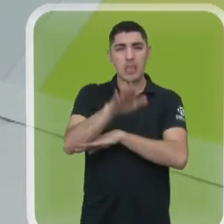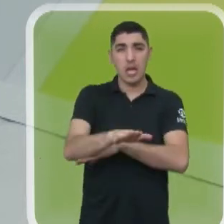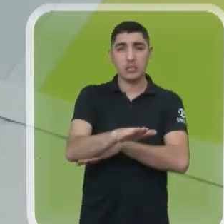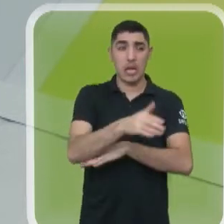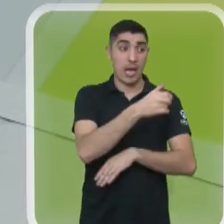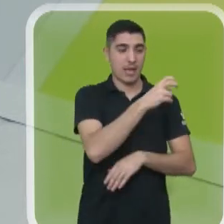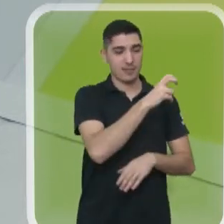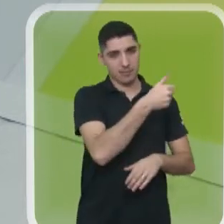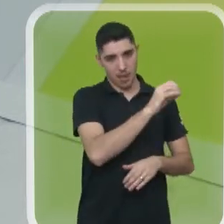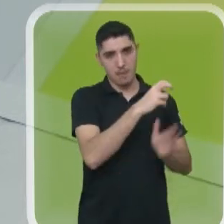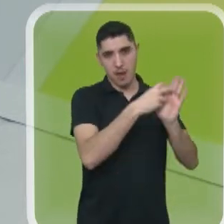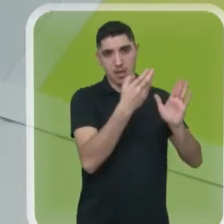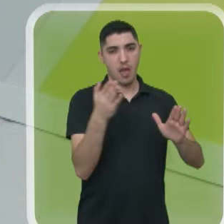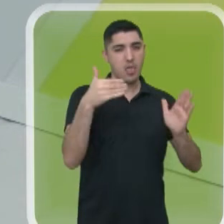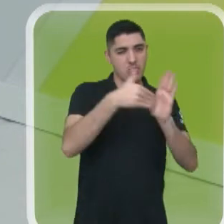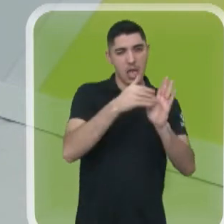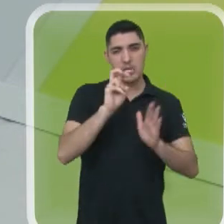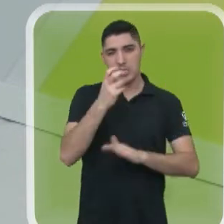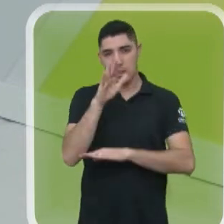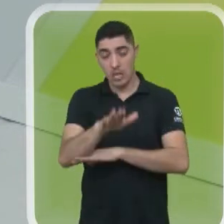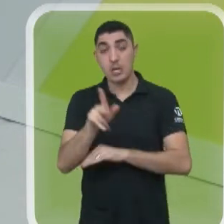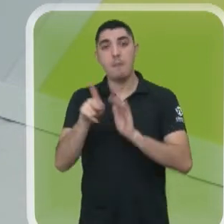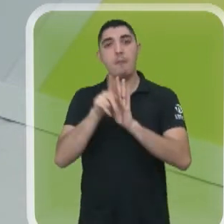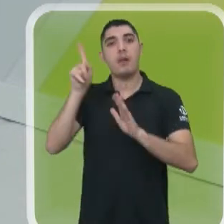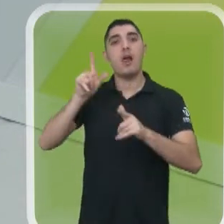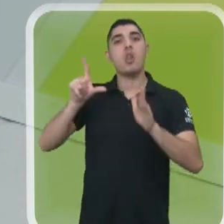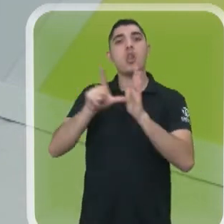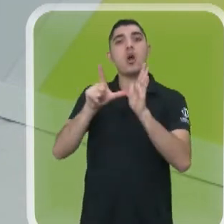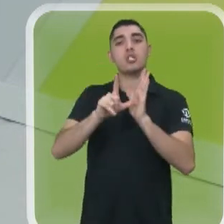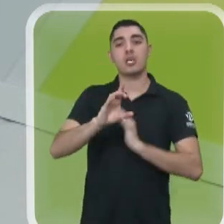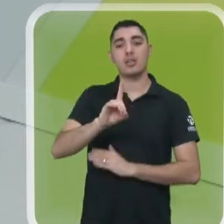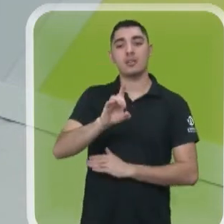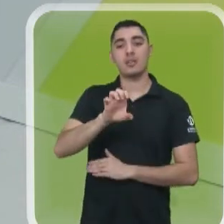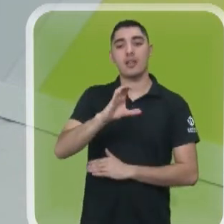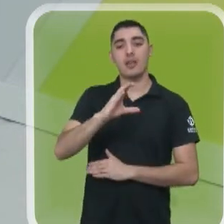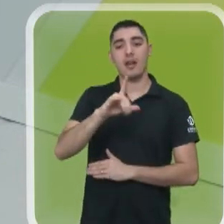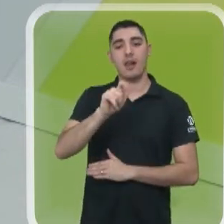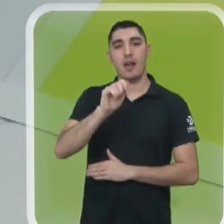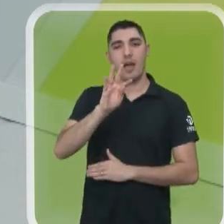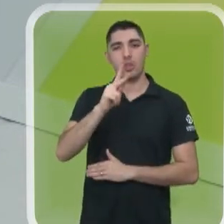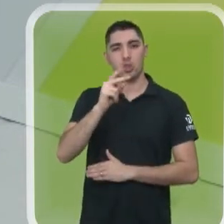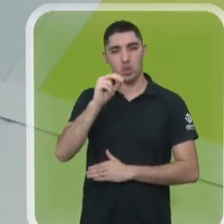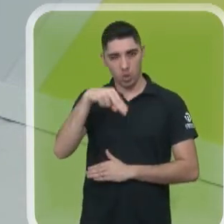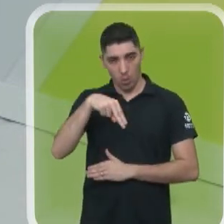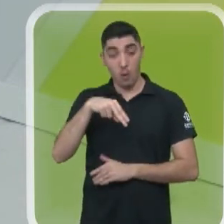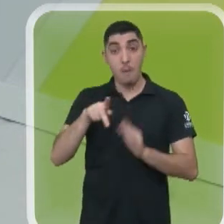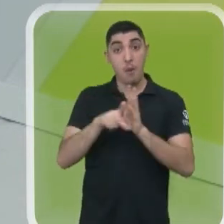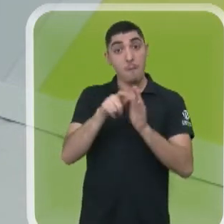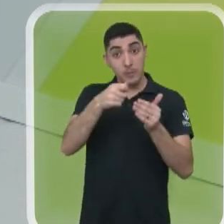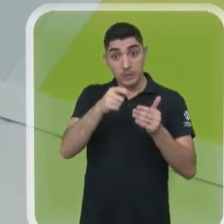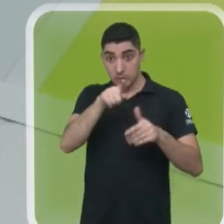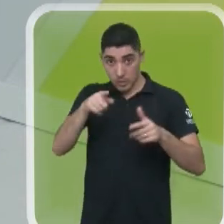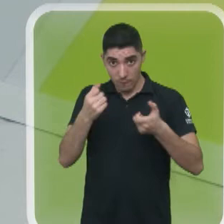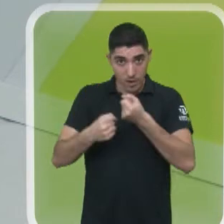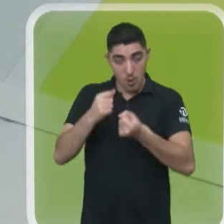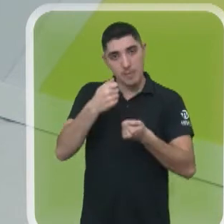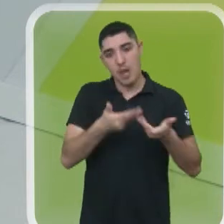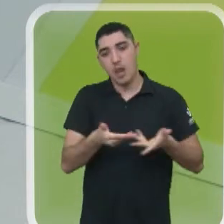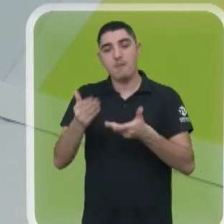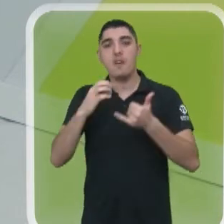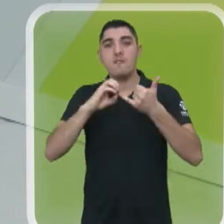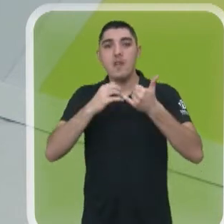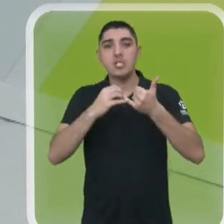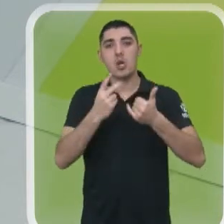Decathlon no ato da retirada do kit o atleta deverá levar 2 kg de feijão serão destinados às entidades sociais